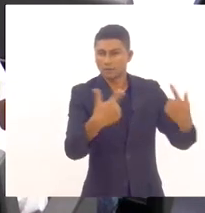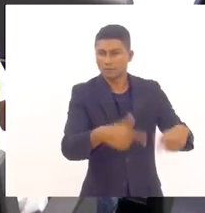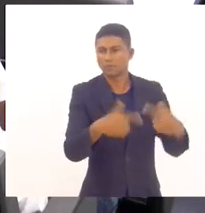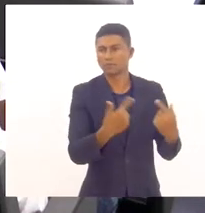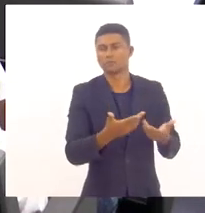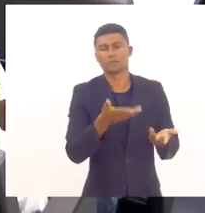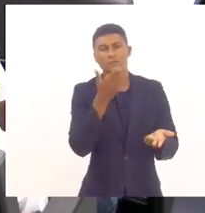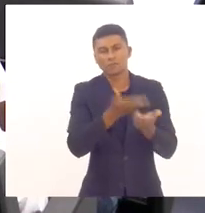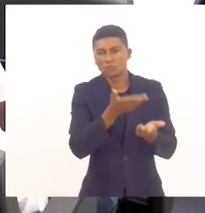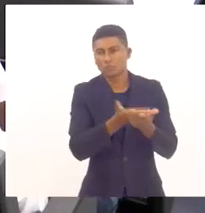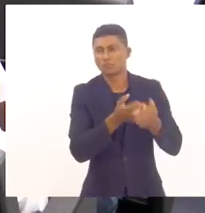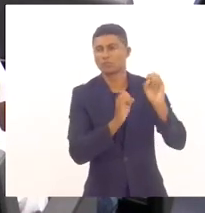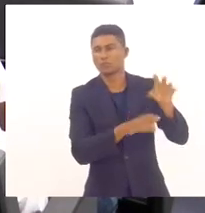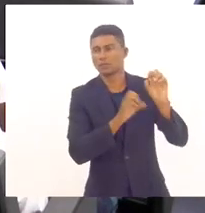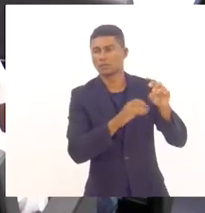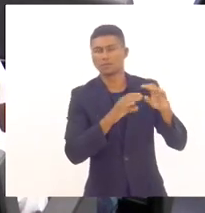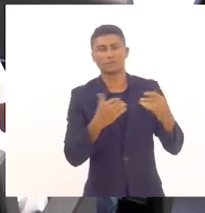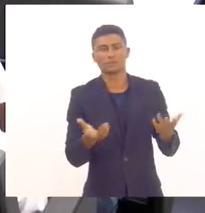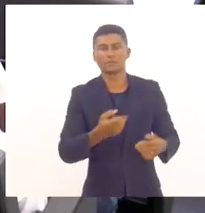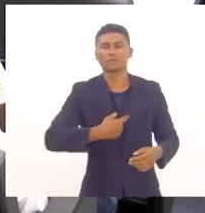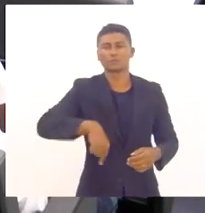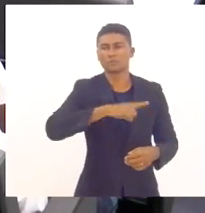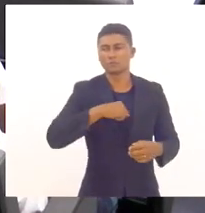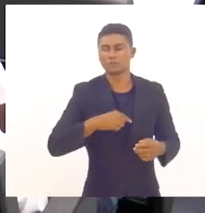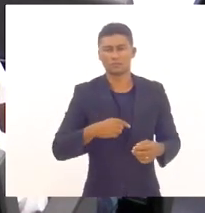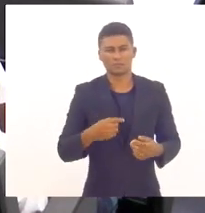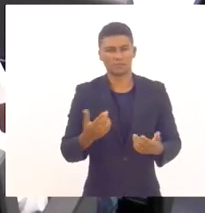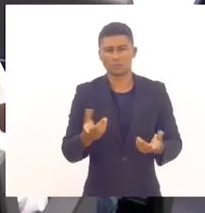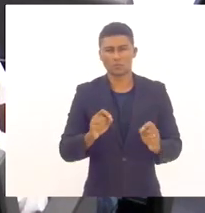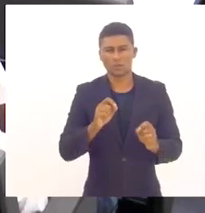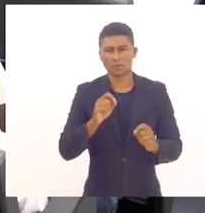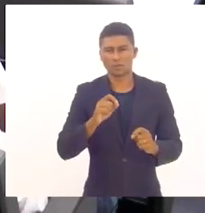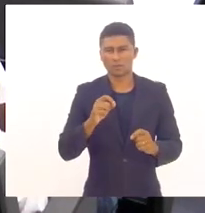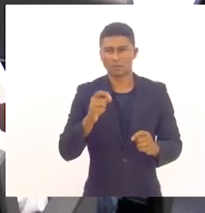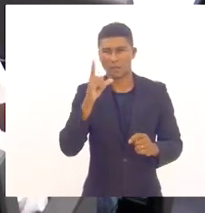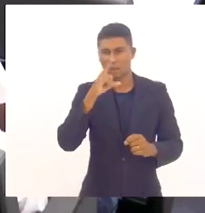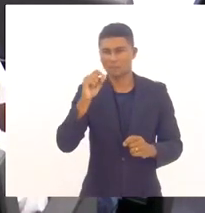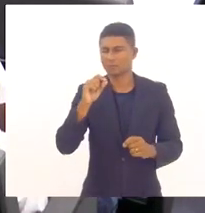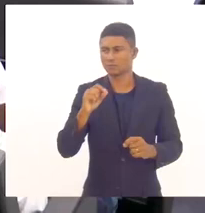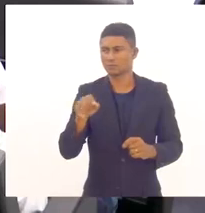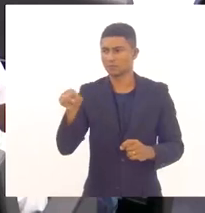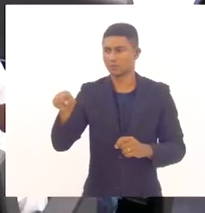do estudo. A gente é muito mais do que feiticeira. Se coloque no seu lugar.